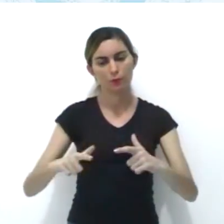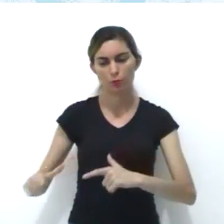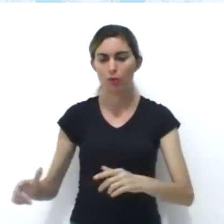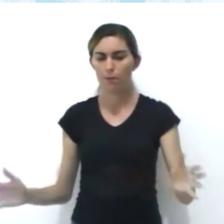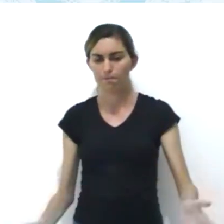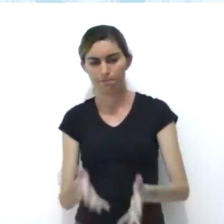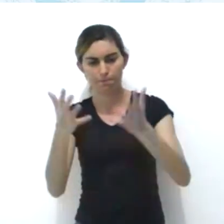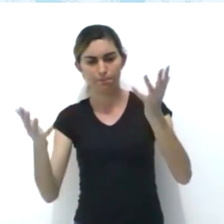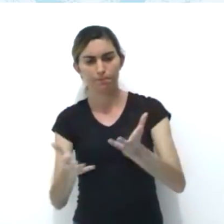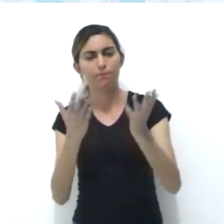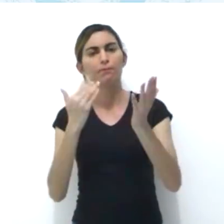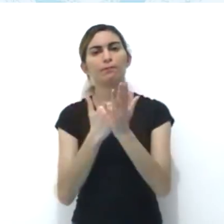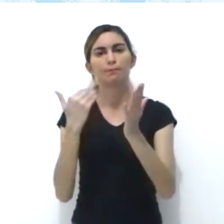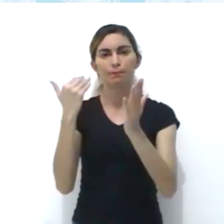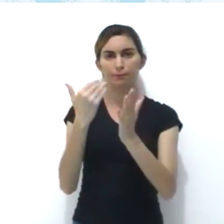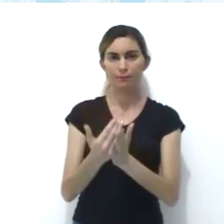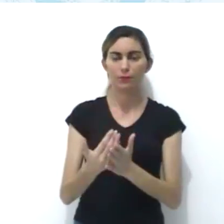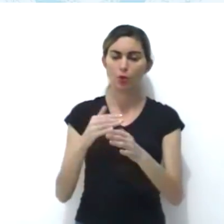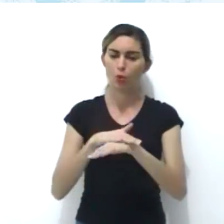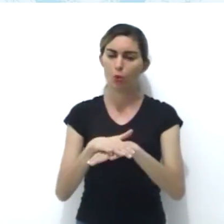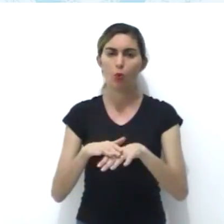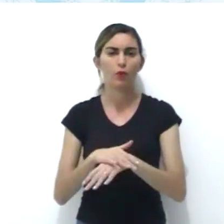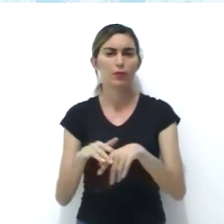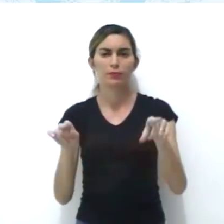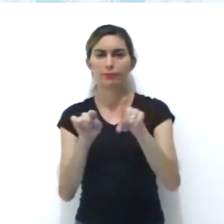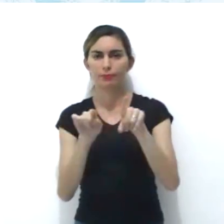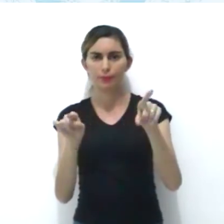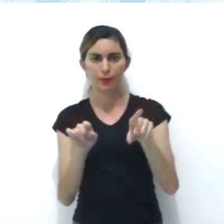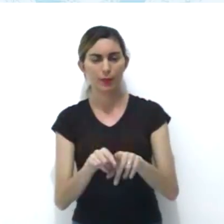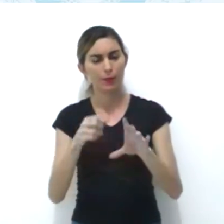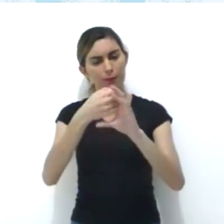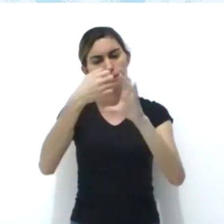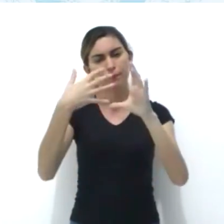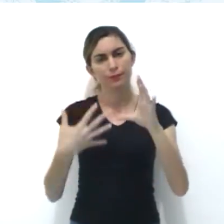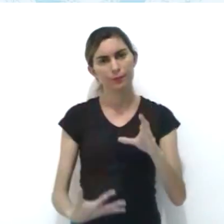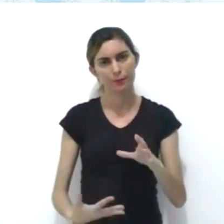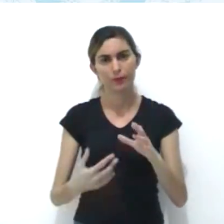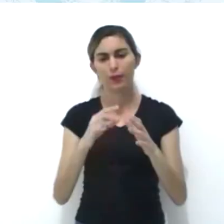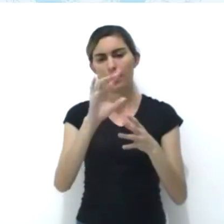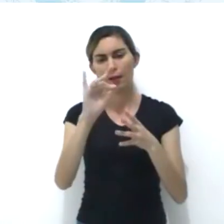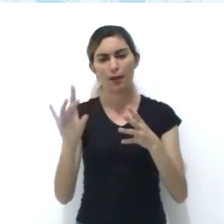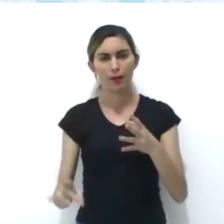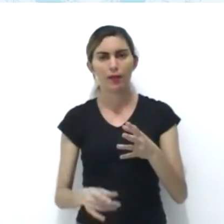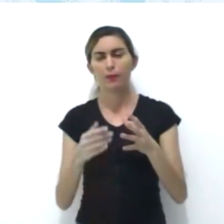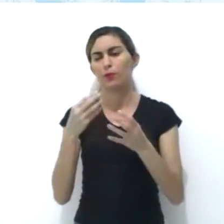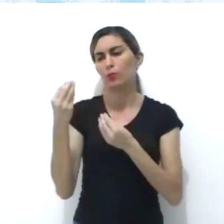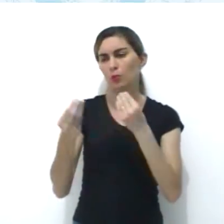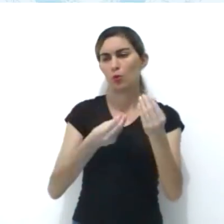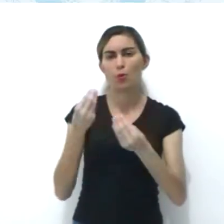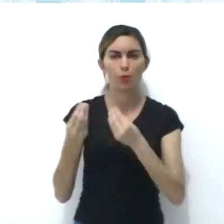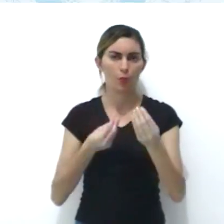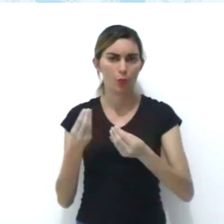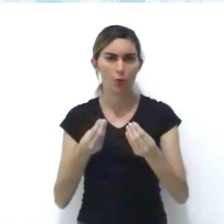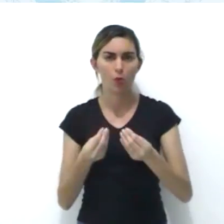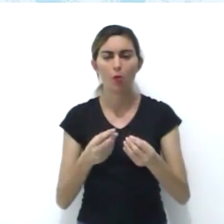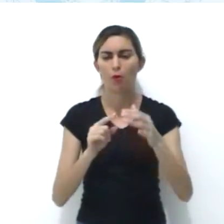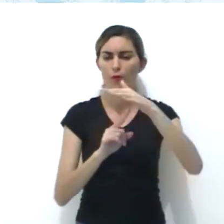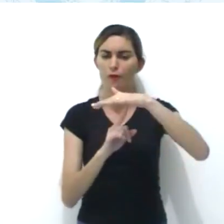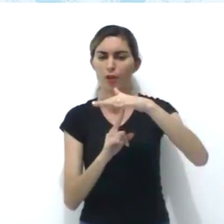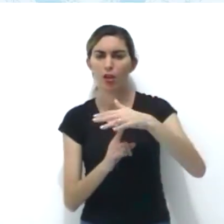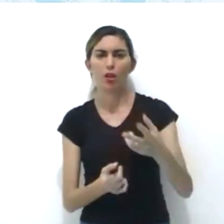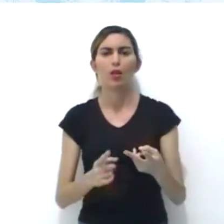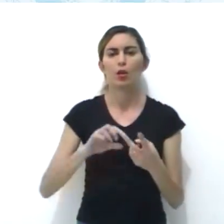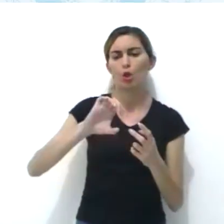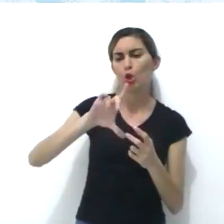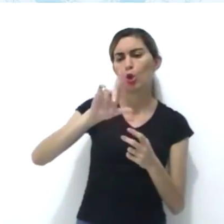outros locais, para incentivar cada vez mais. Conversamos também sobre a caracterização de cada um desses caminhos, né? Do que